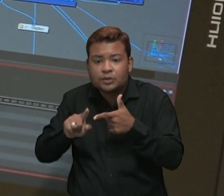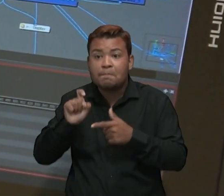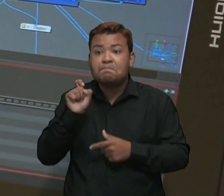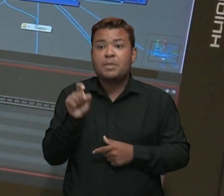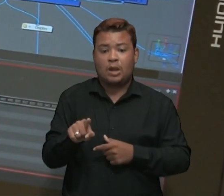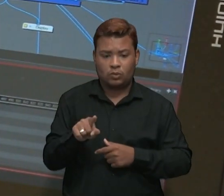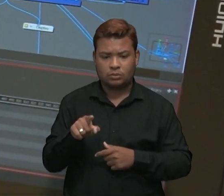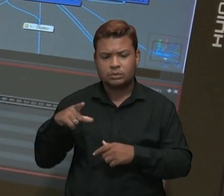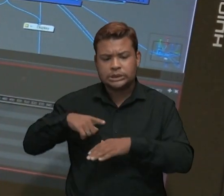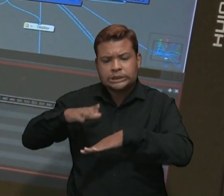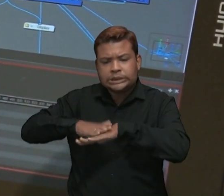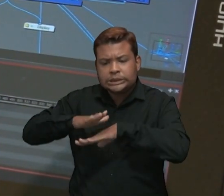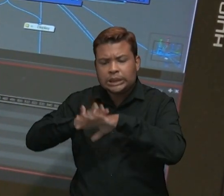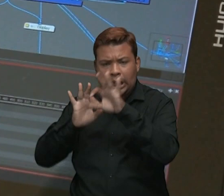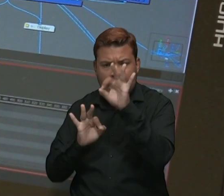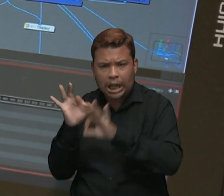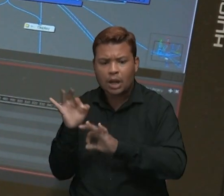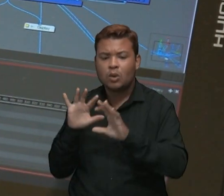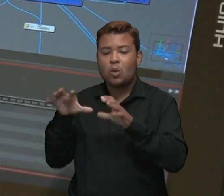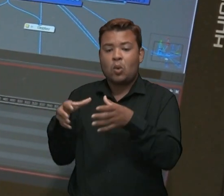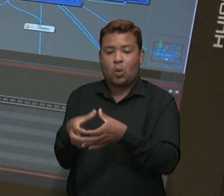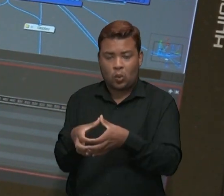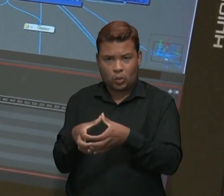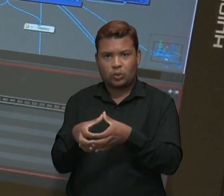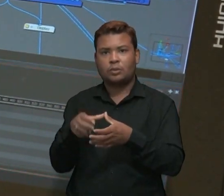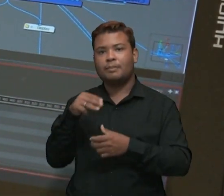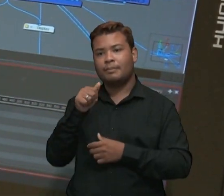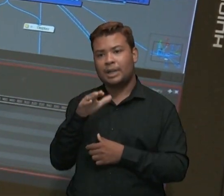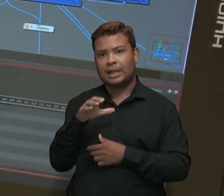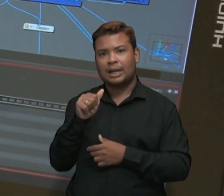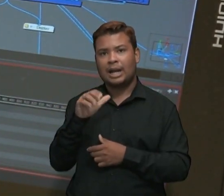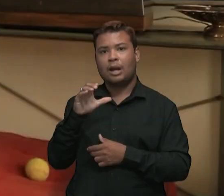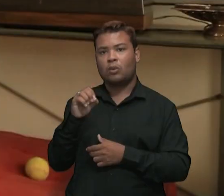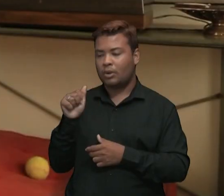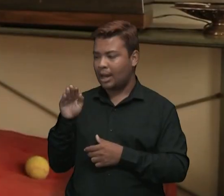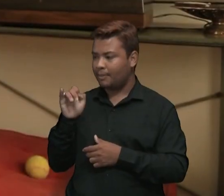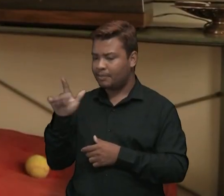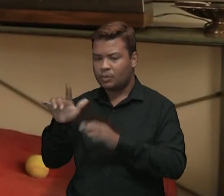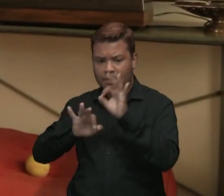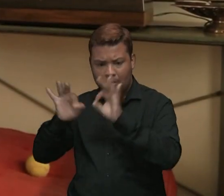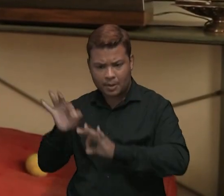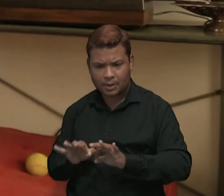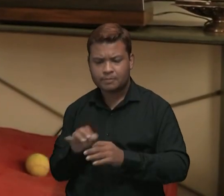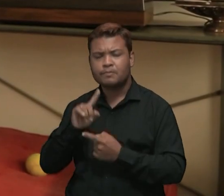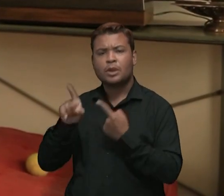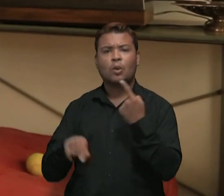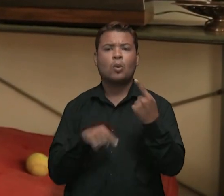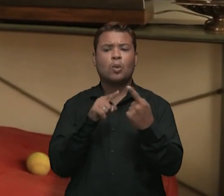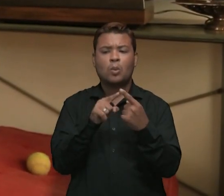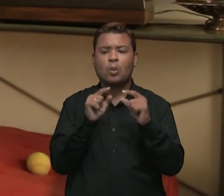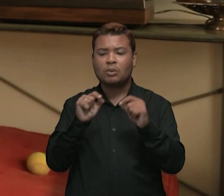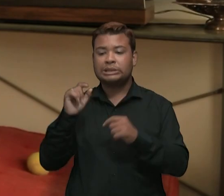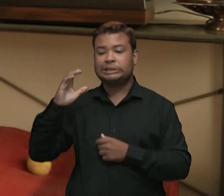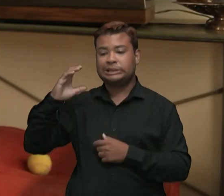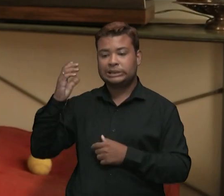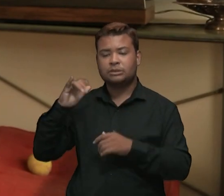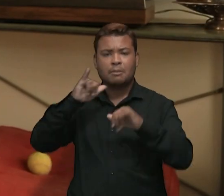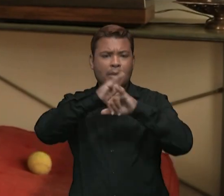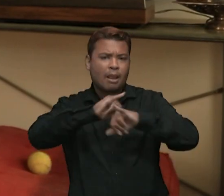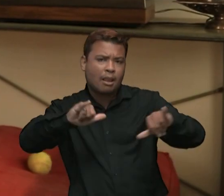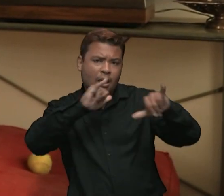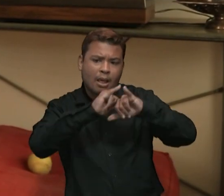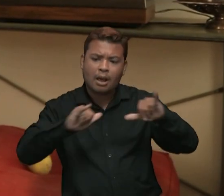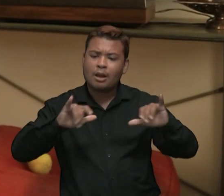feita pelo Gabinete de Curiosidades Macaco Hábil, aqui de Goiânia, e tem a intenção de divulgar a ciência para o público